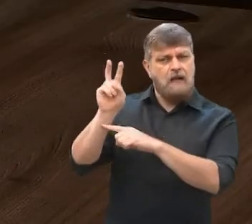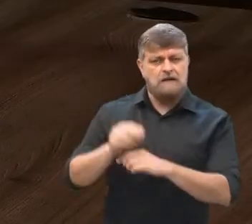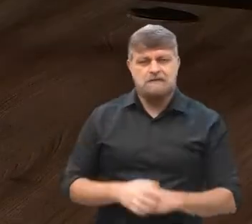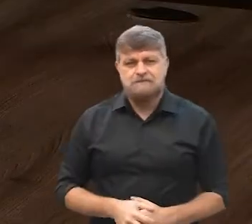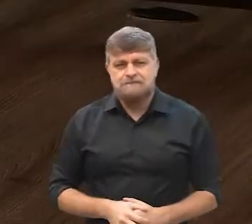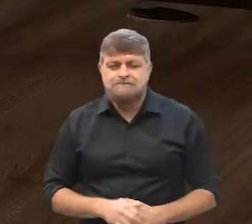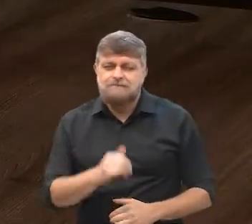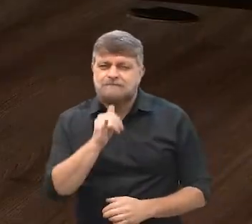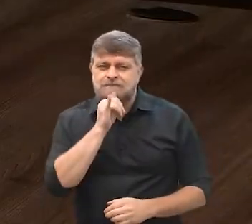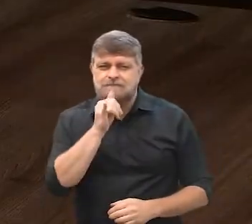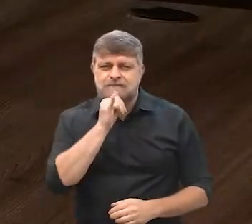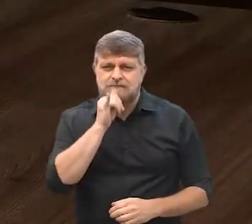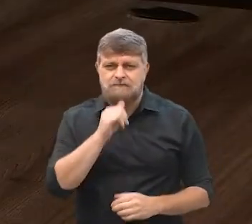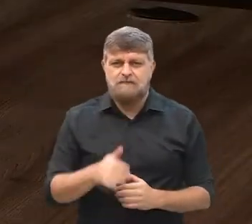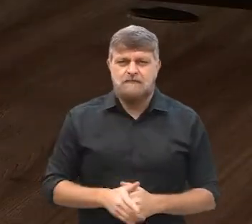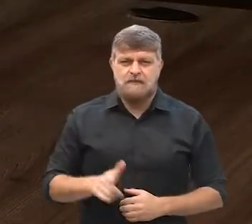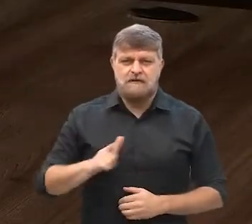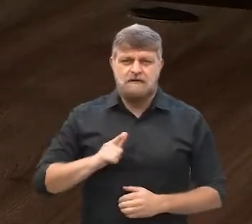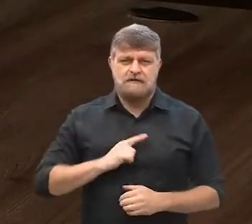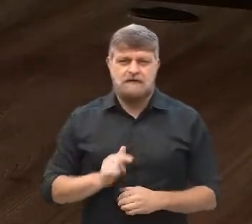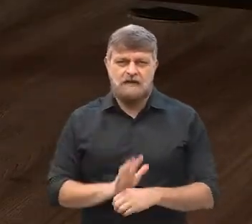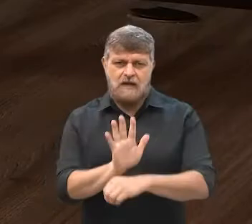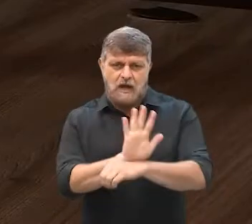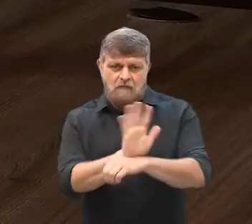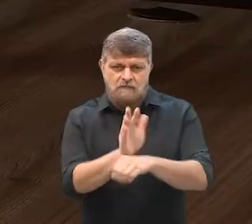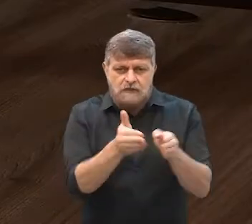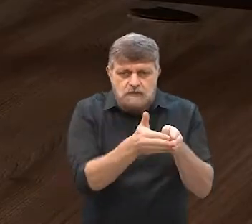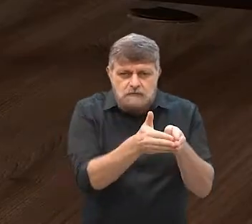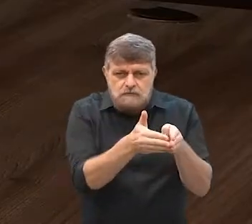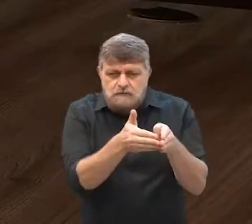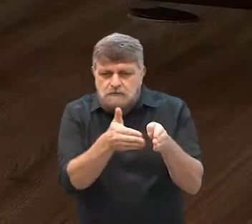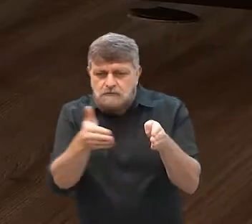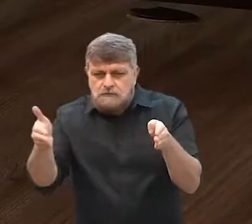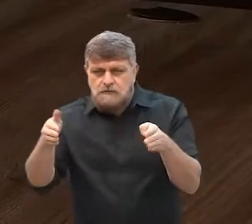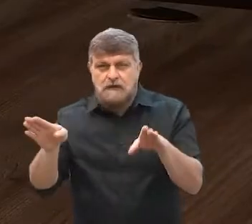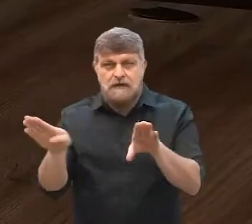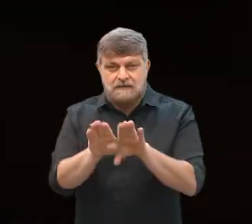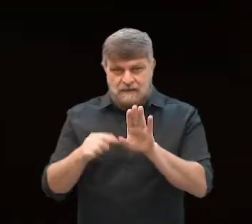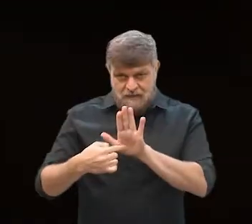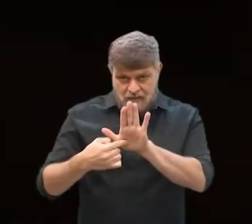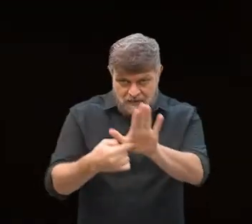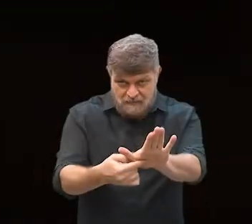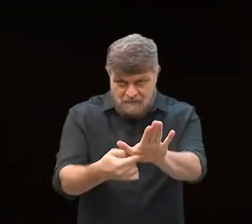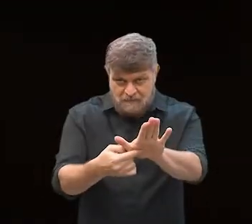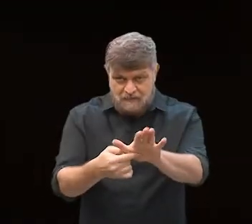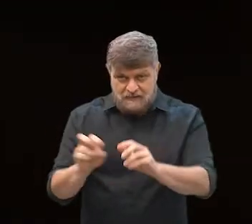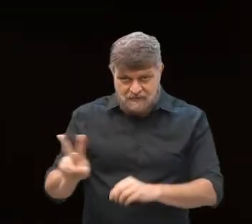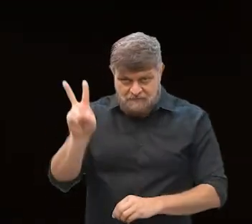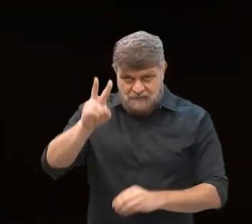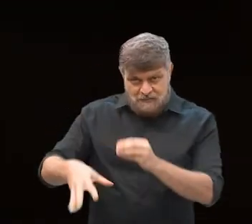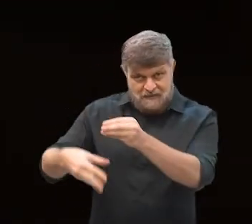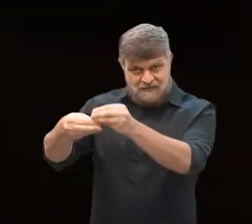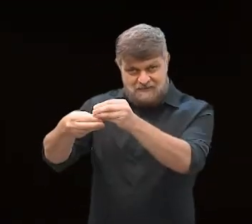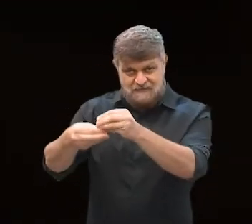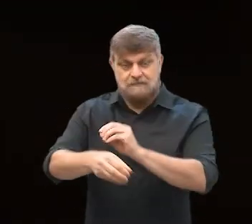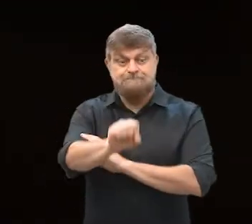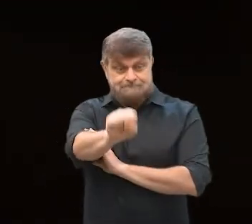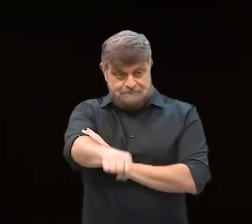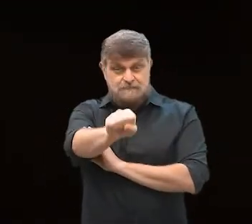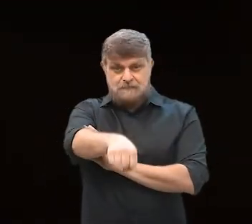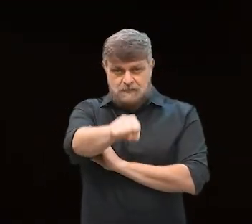Por exemplo, um vídeo do processo produtivo, isso agrega valor? Agrega